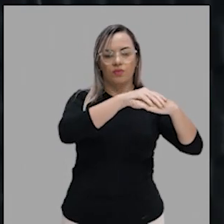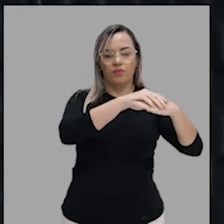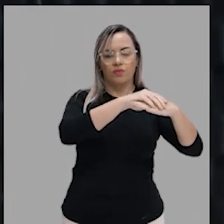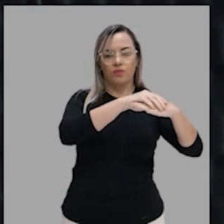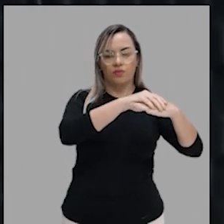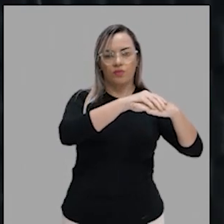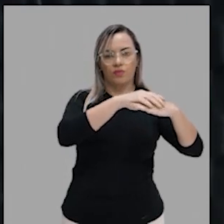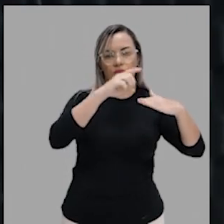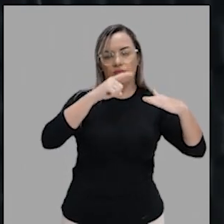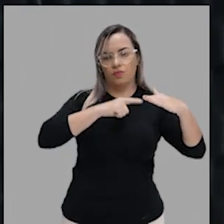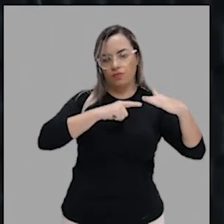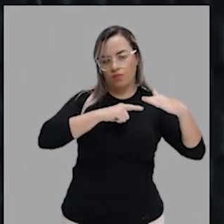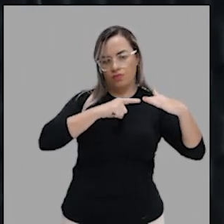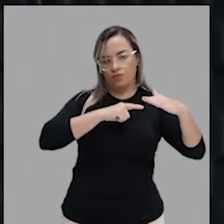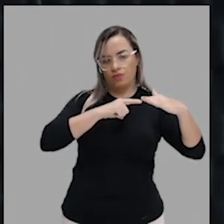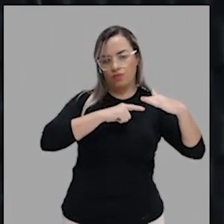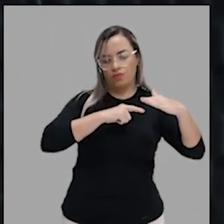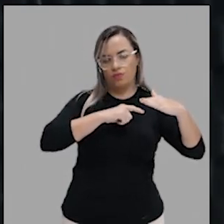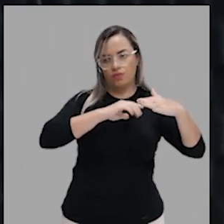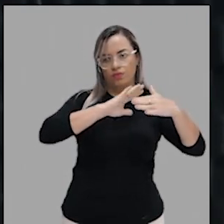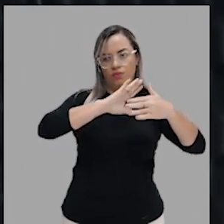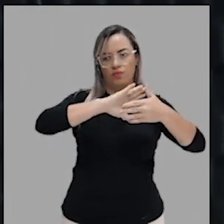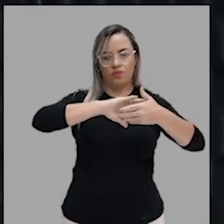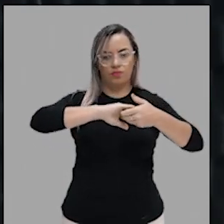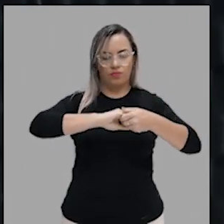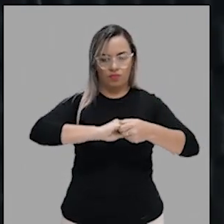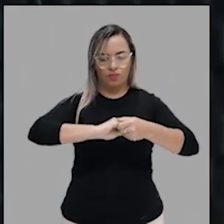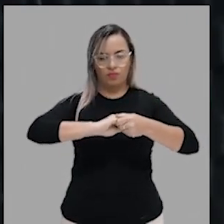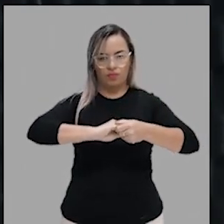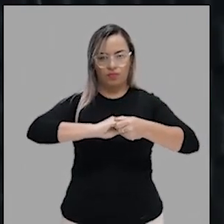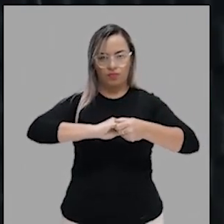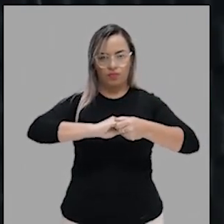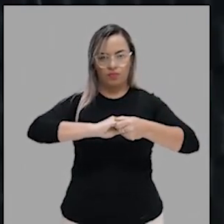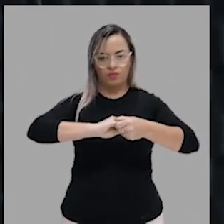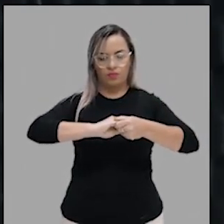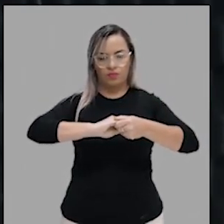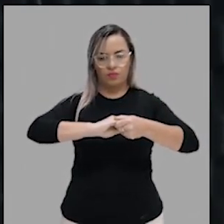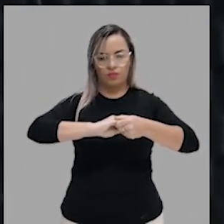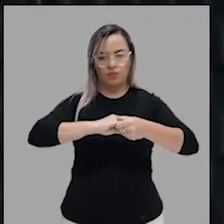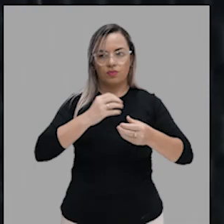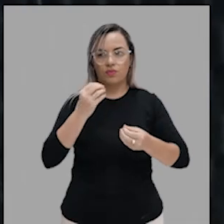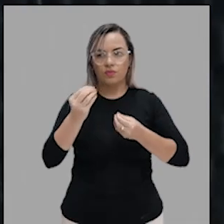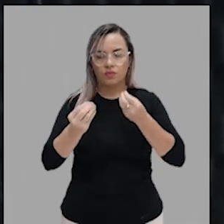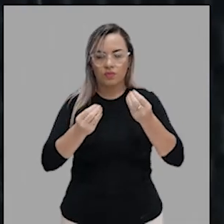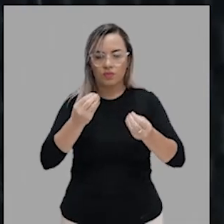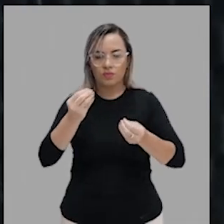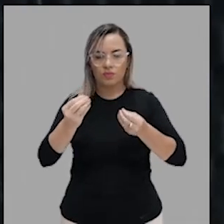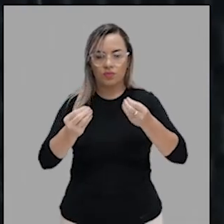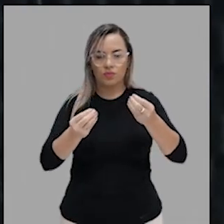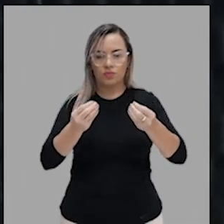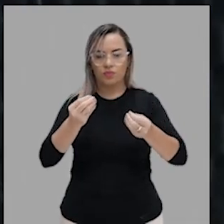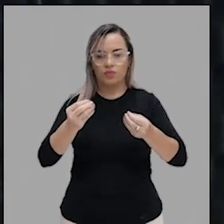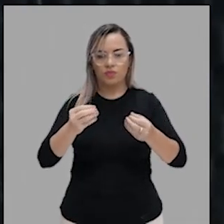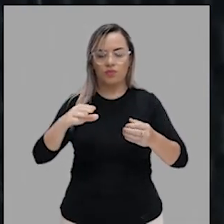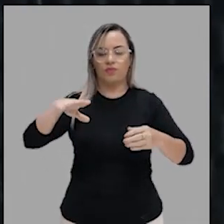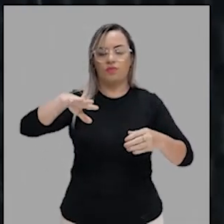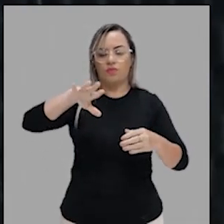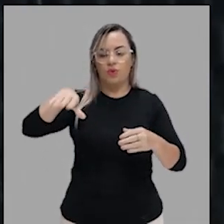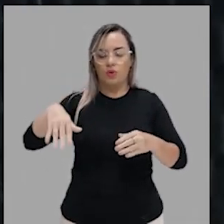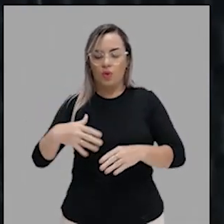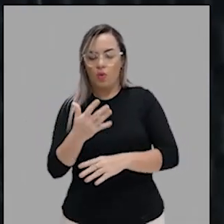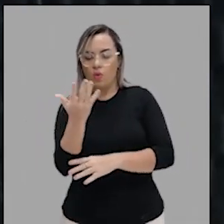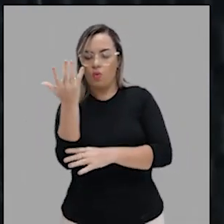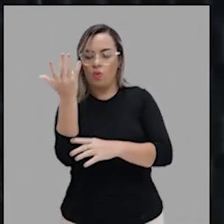aí um aperto de mão, certo? Ó, aqui eu tenho como se fossem os dedos e